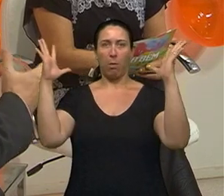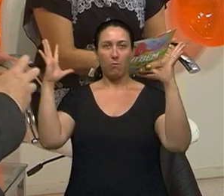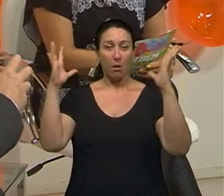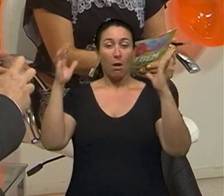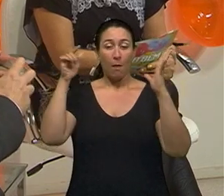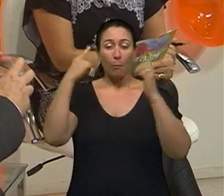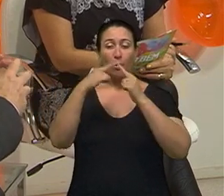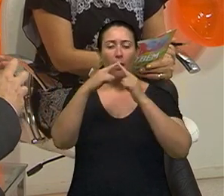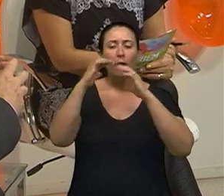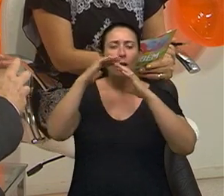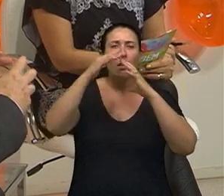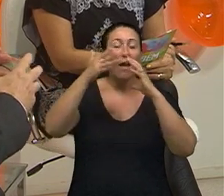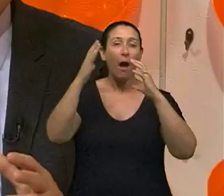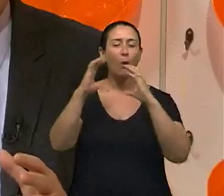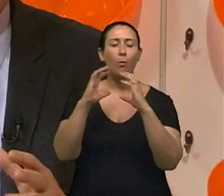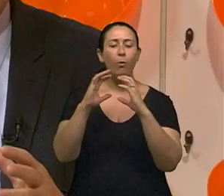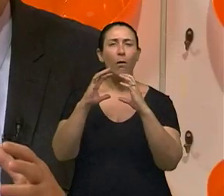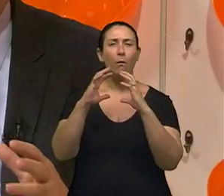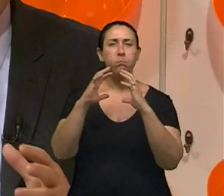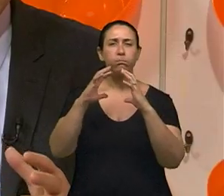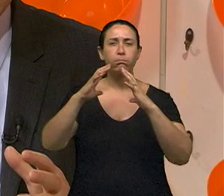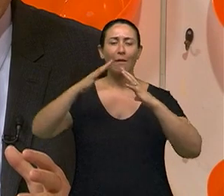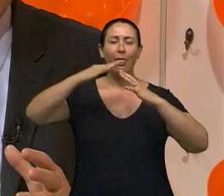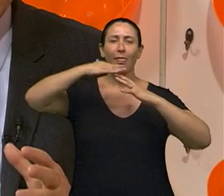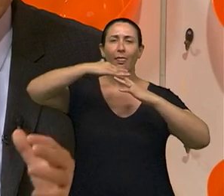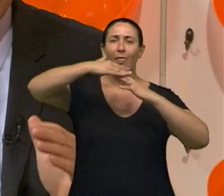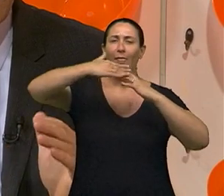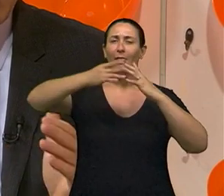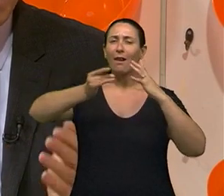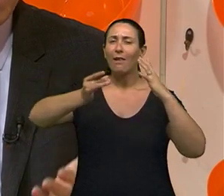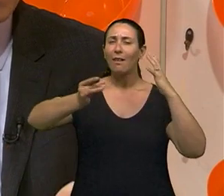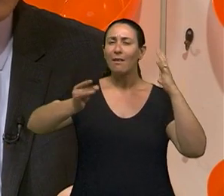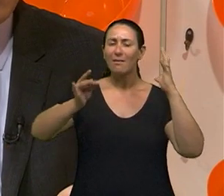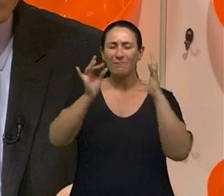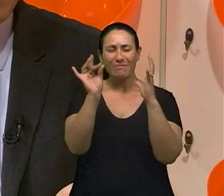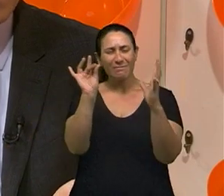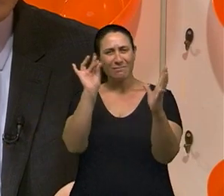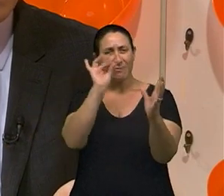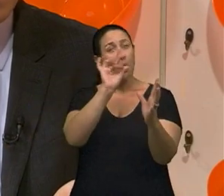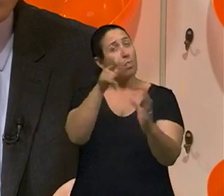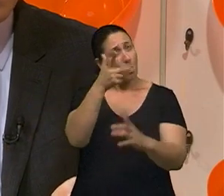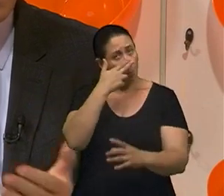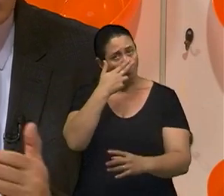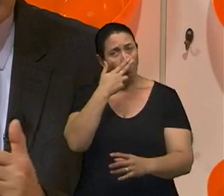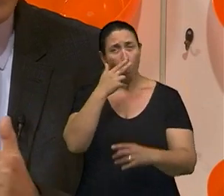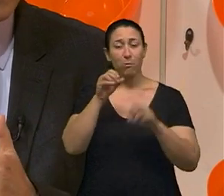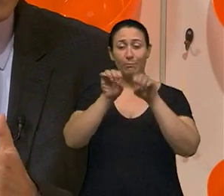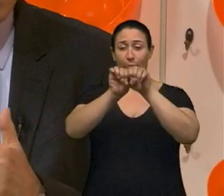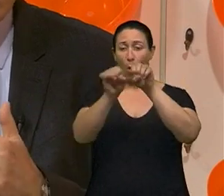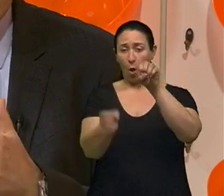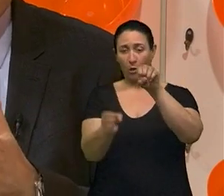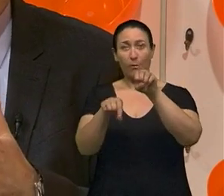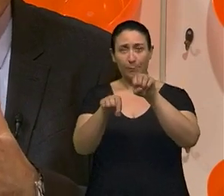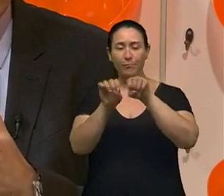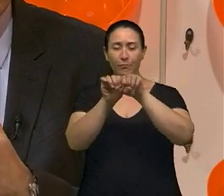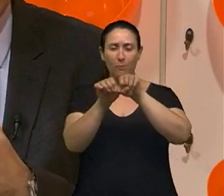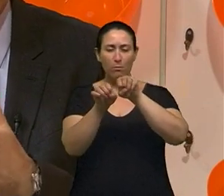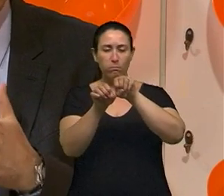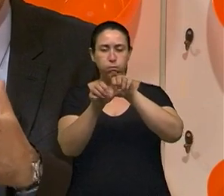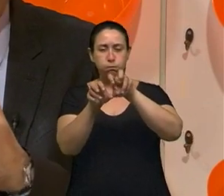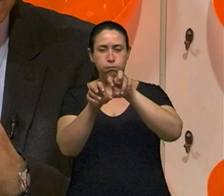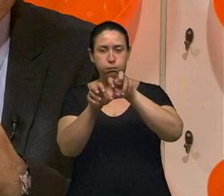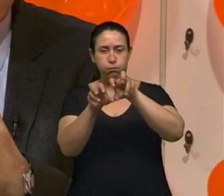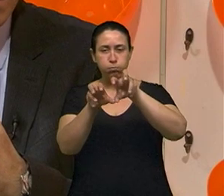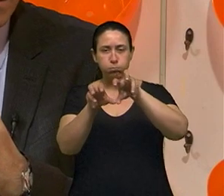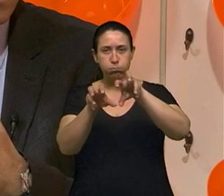horta ou aneurismo em qualquer local ele dilata ele aumenta de calibre a parede fica mais fina aumenta a tensão